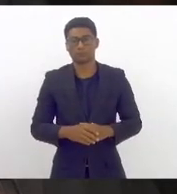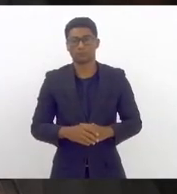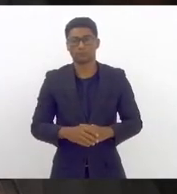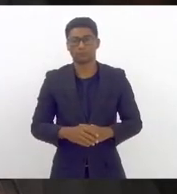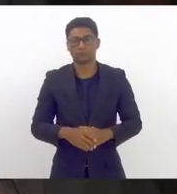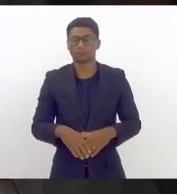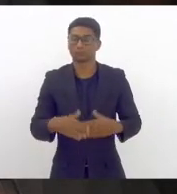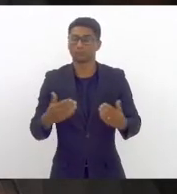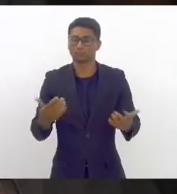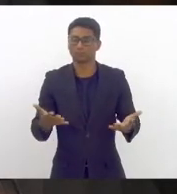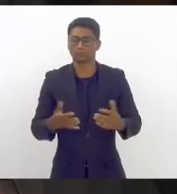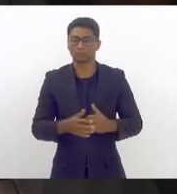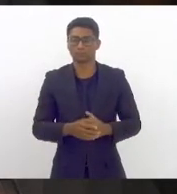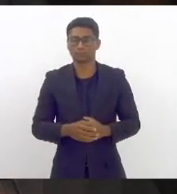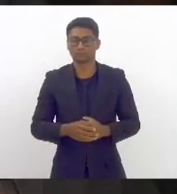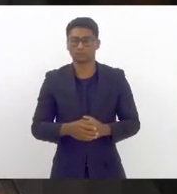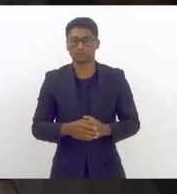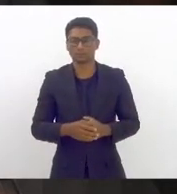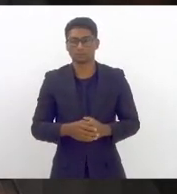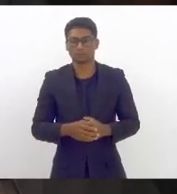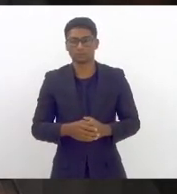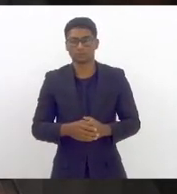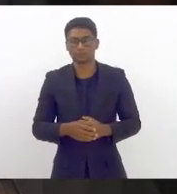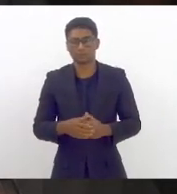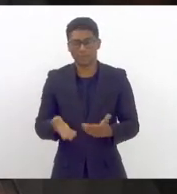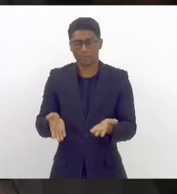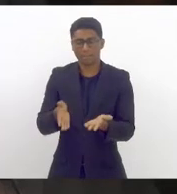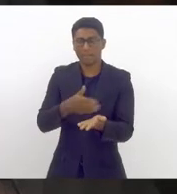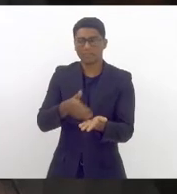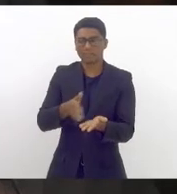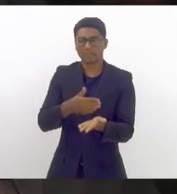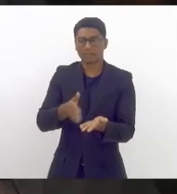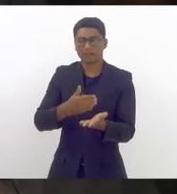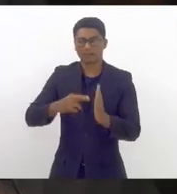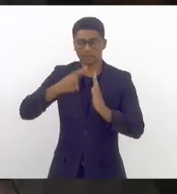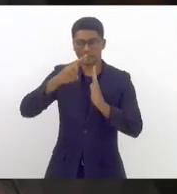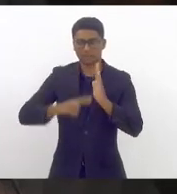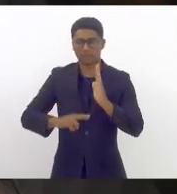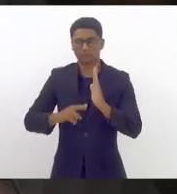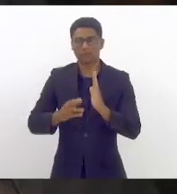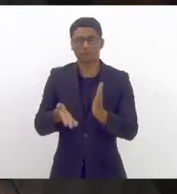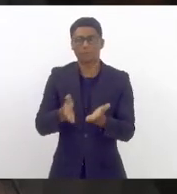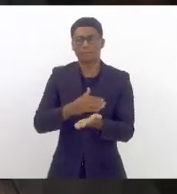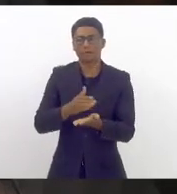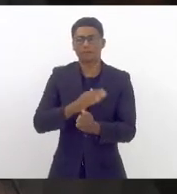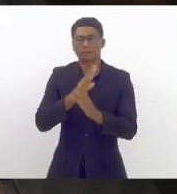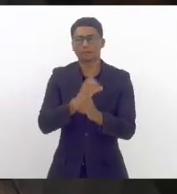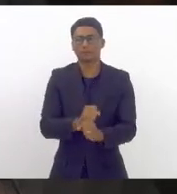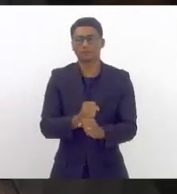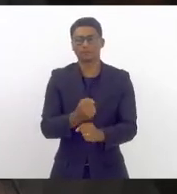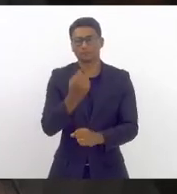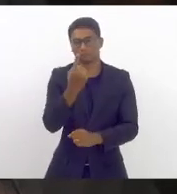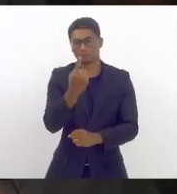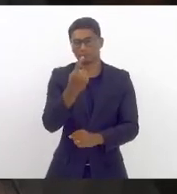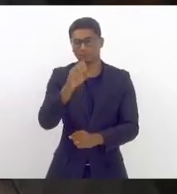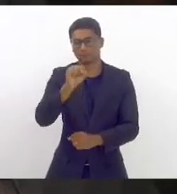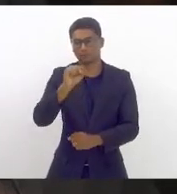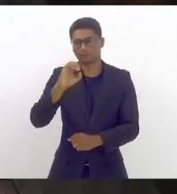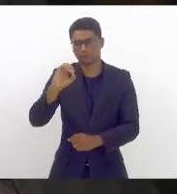com todos os fundamentos de mais de 180 páginas que tem um relatório final o que